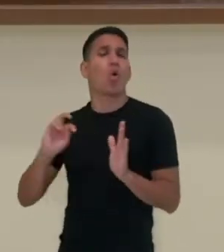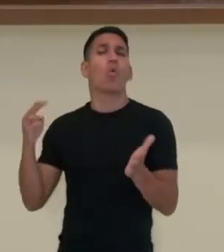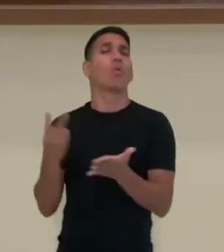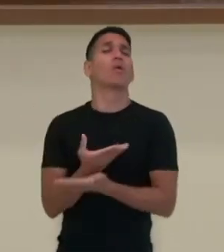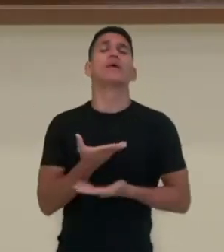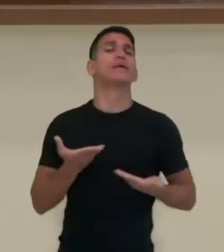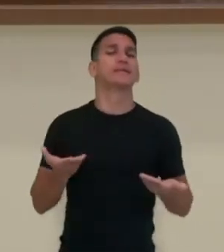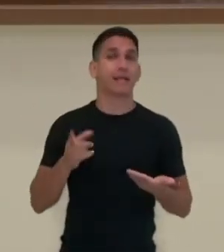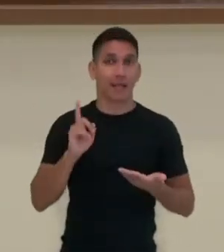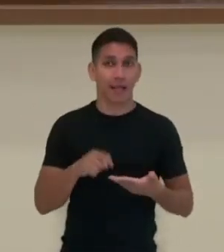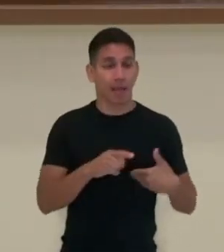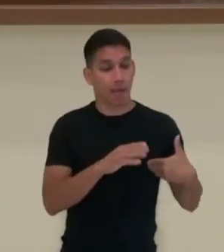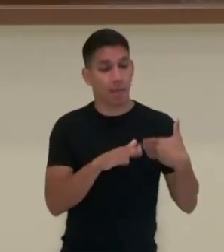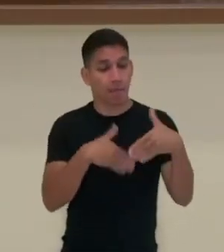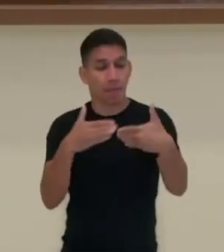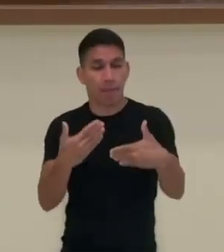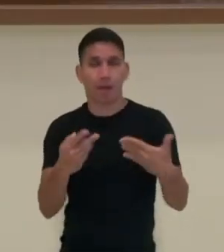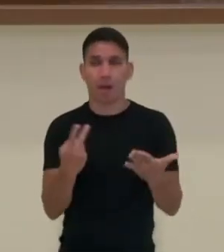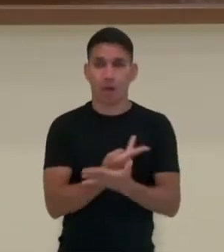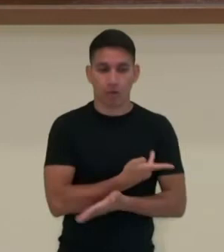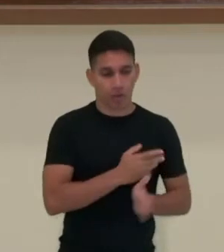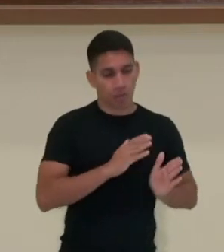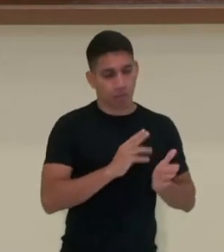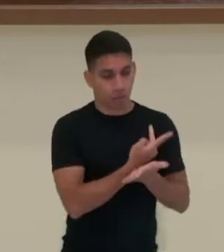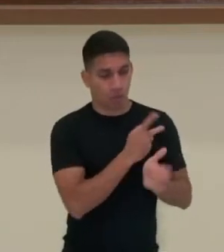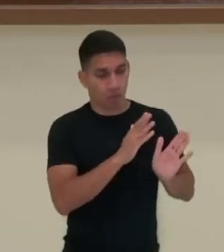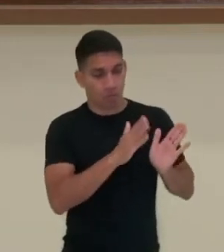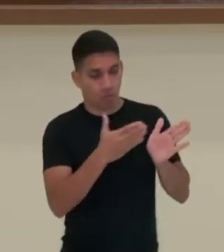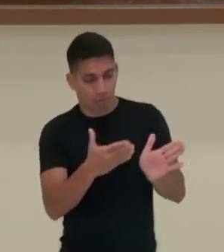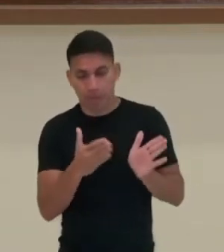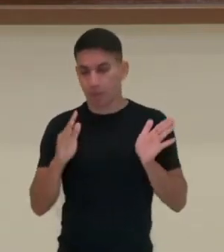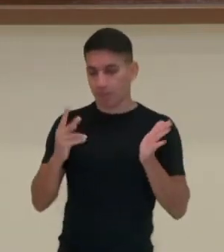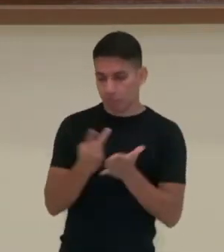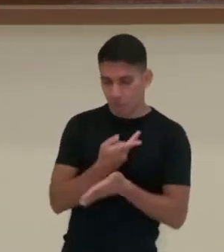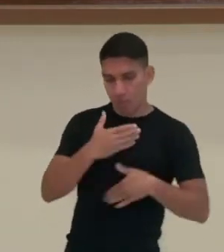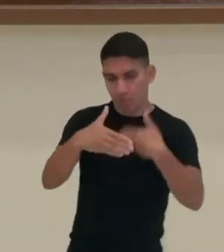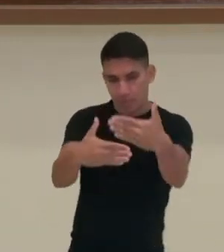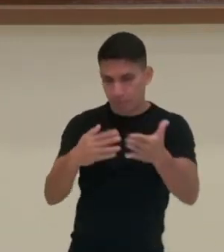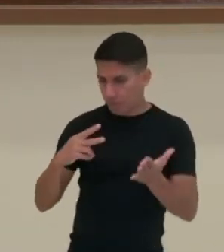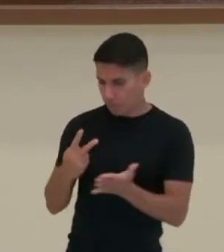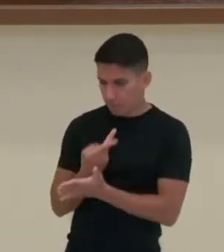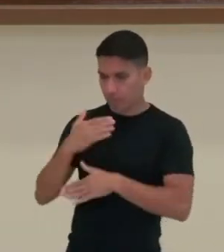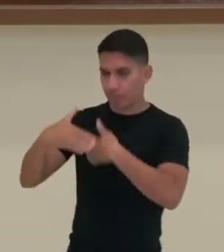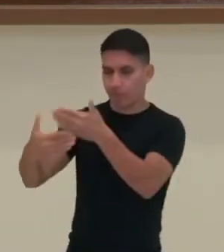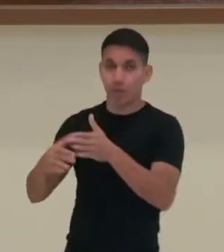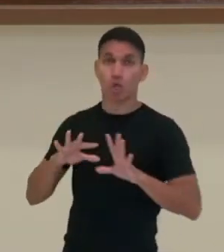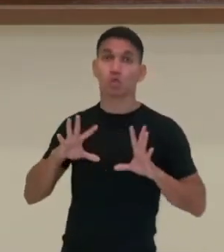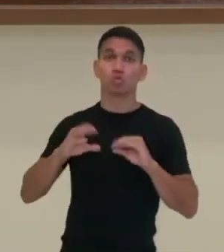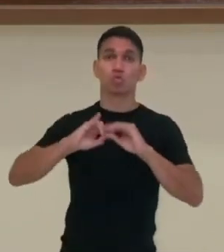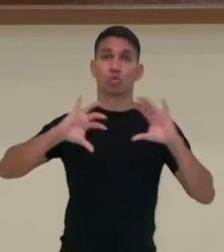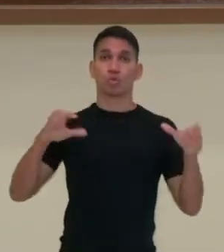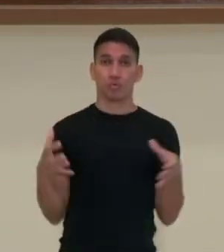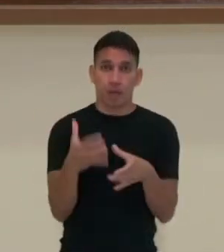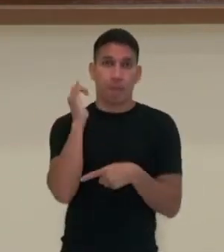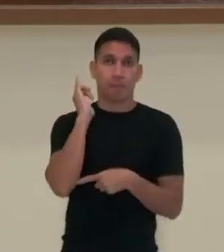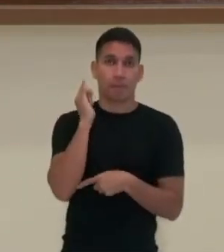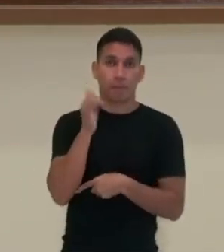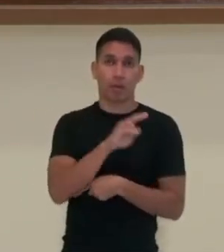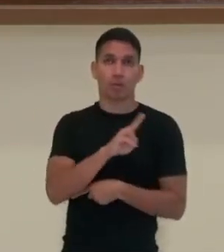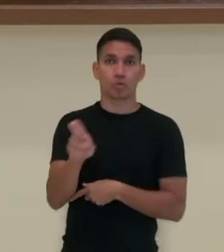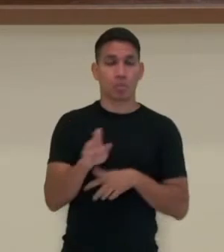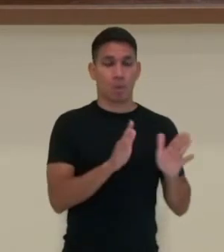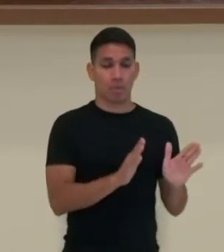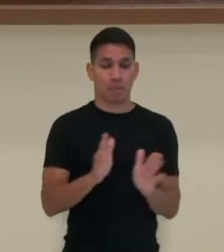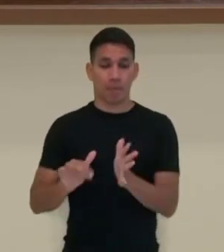Então, é uma sequência de acontecimentos, né? Então, tudo que acontece dentro da narrativa é chamado